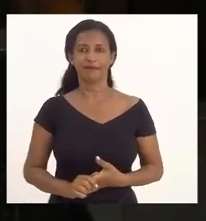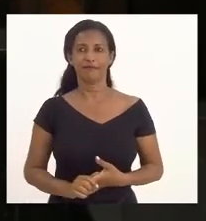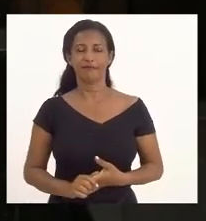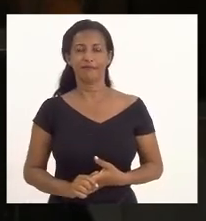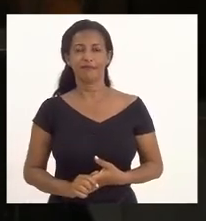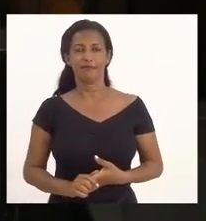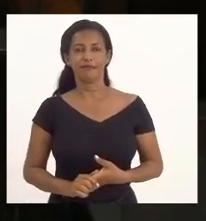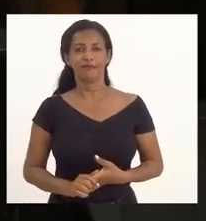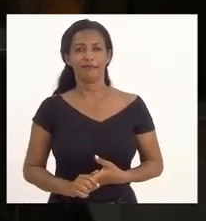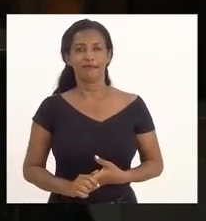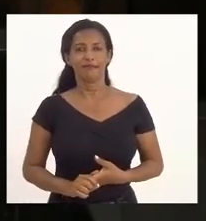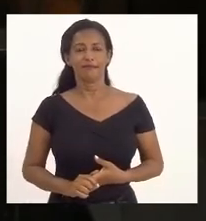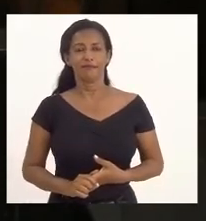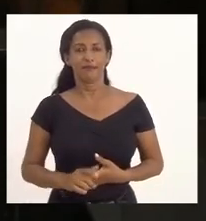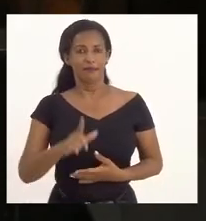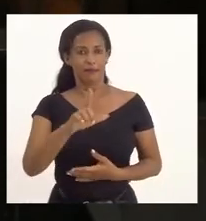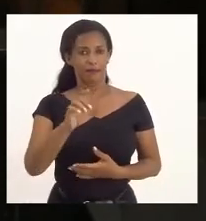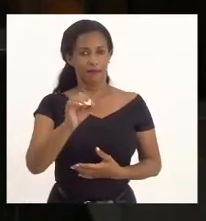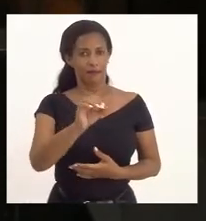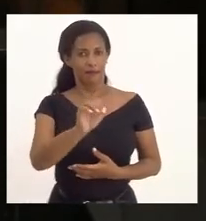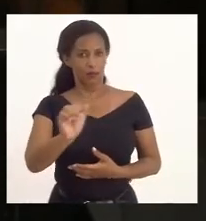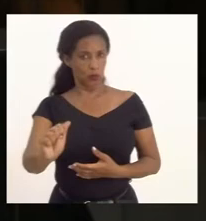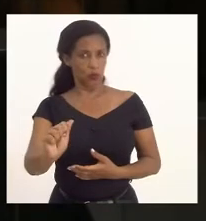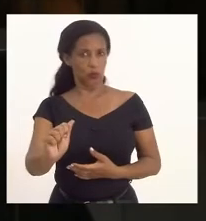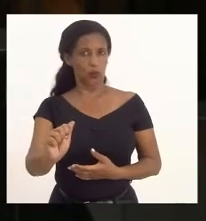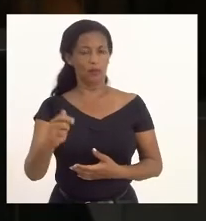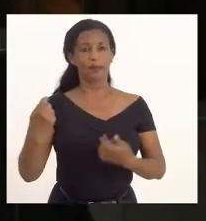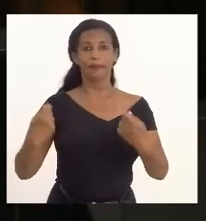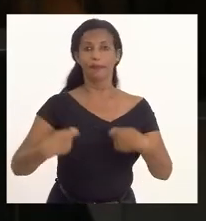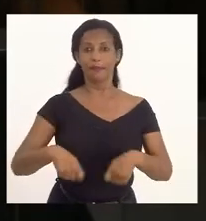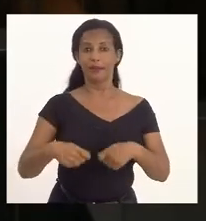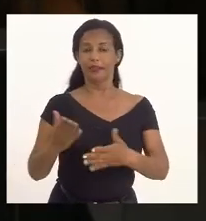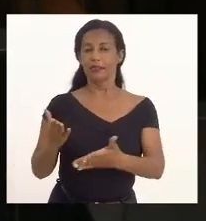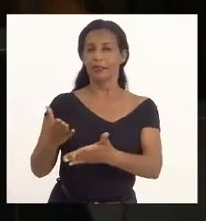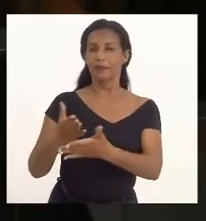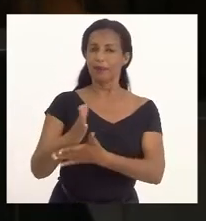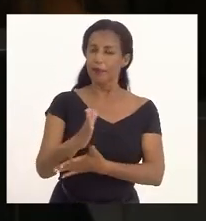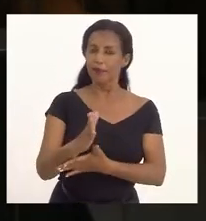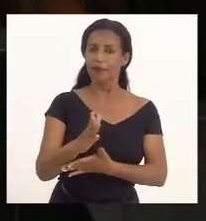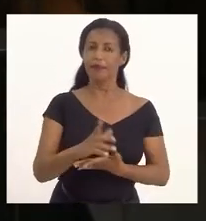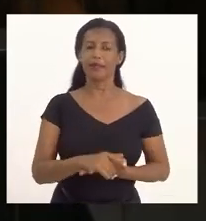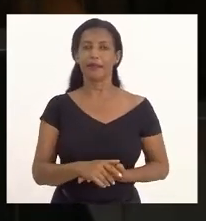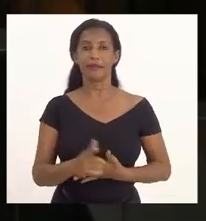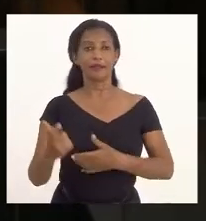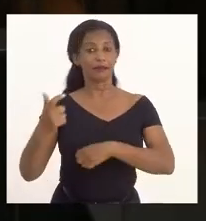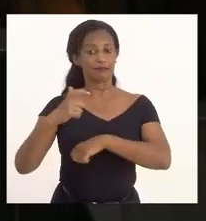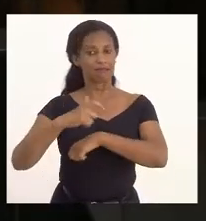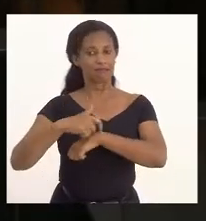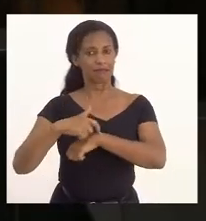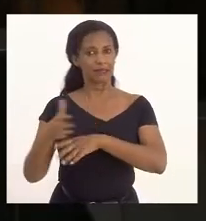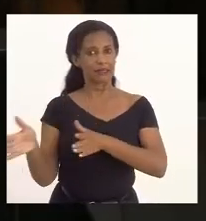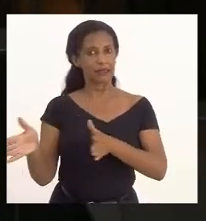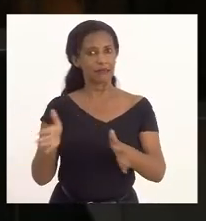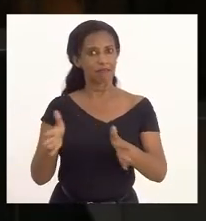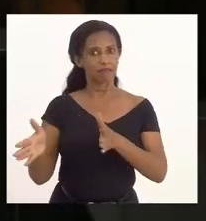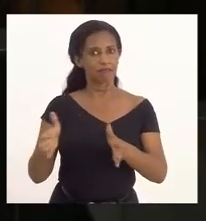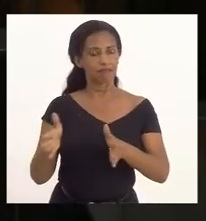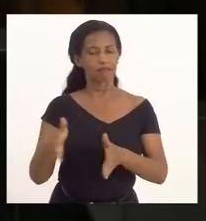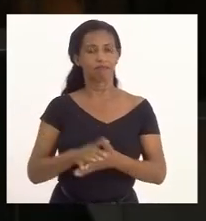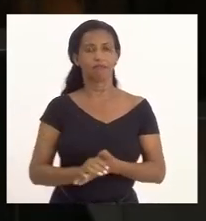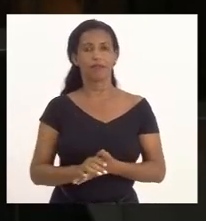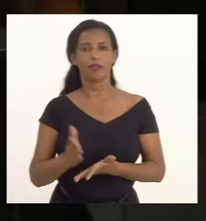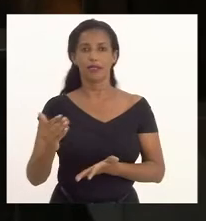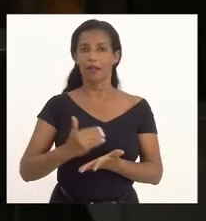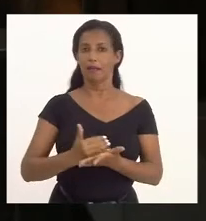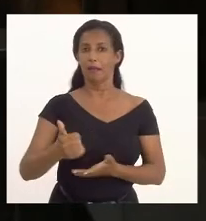que a LOA precisa ser aprovada nesse exercício, que a